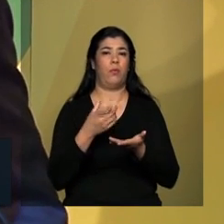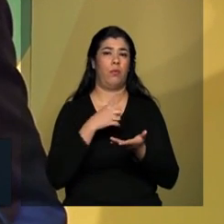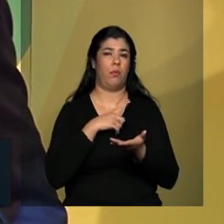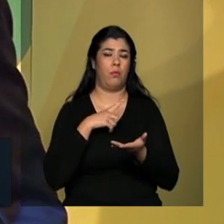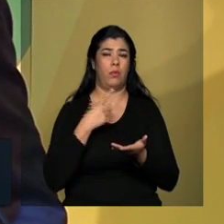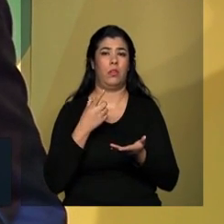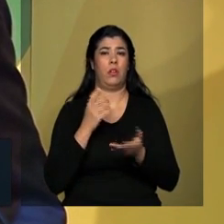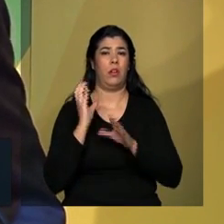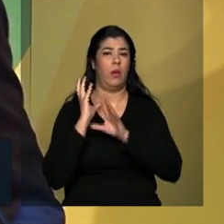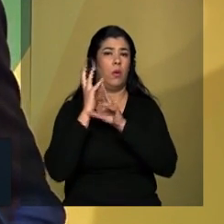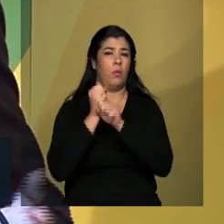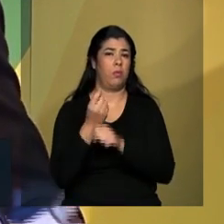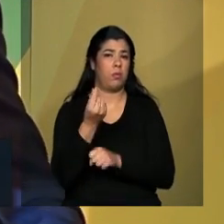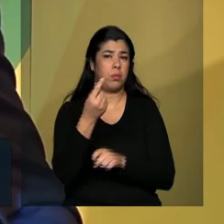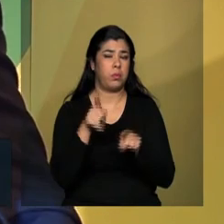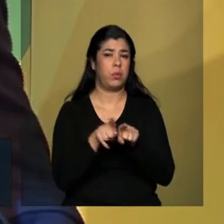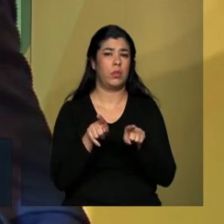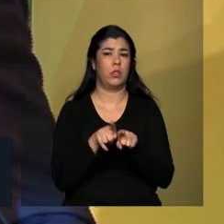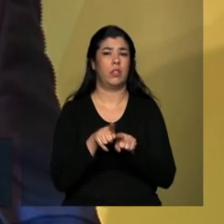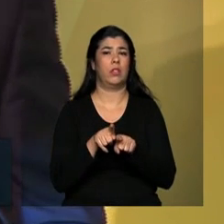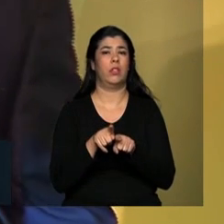assim como da construção do projeto.